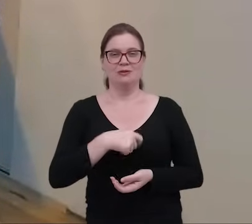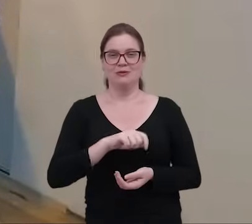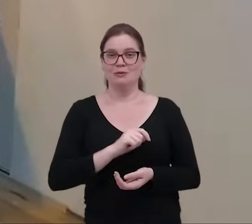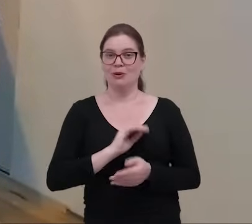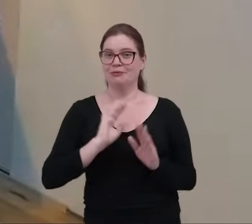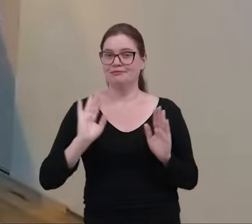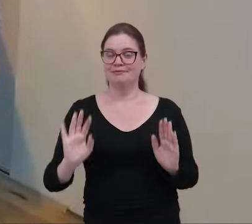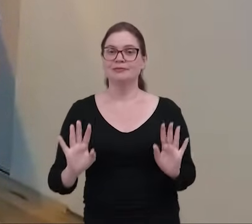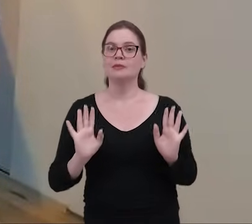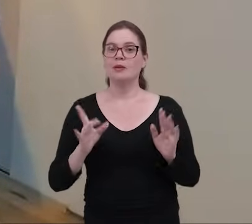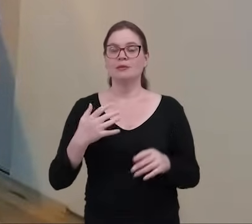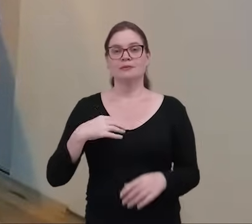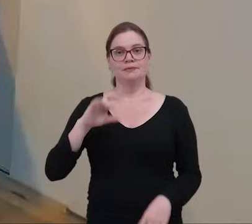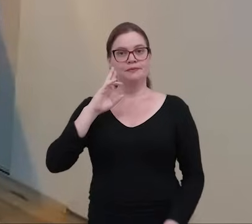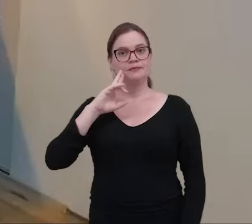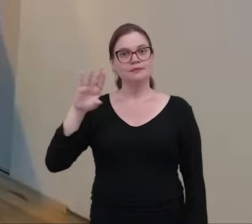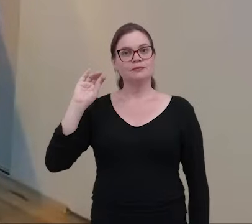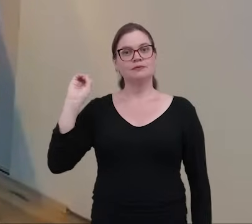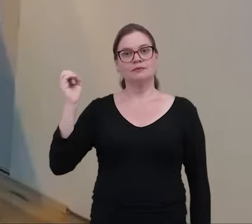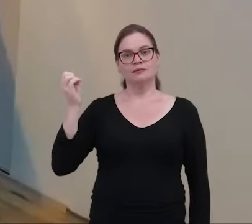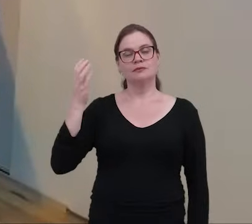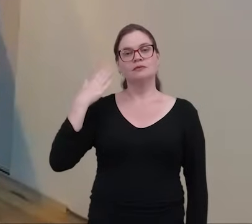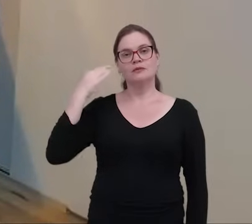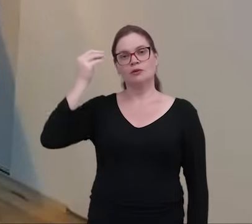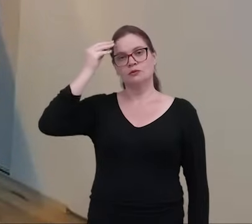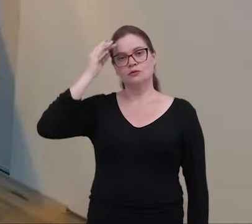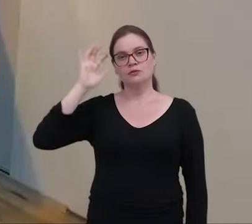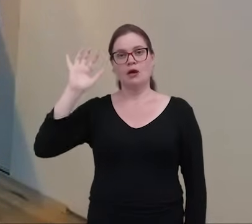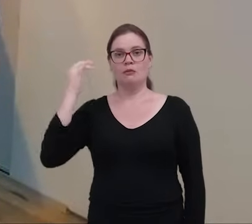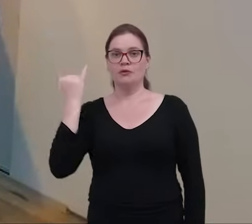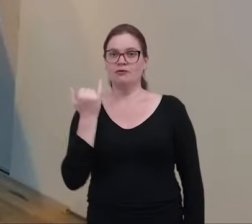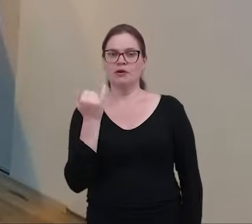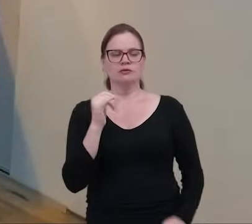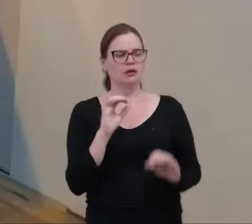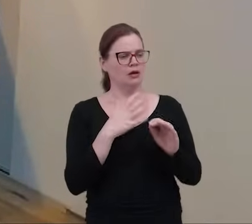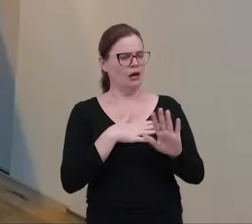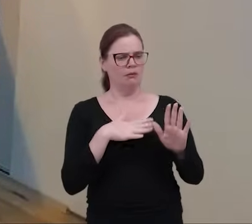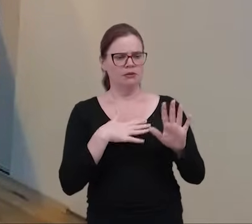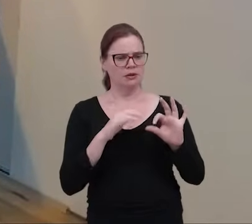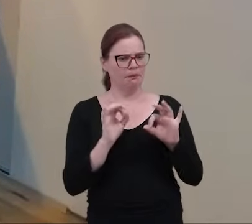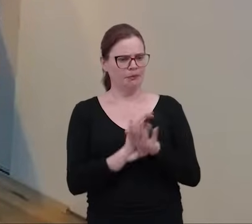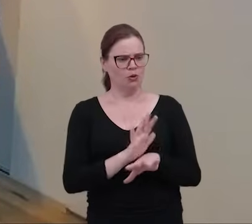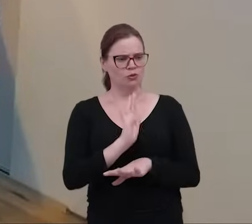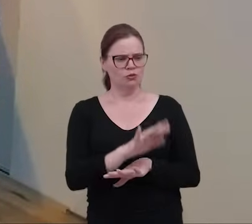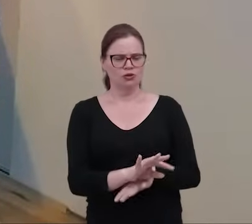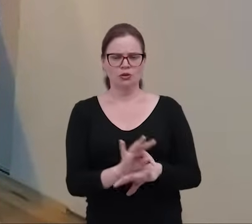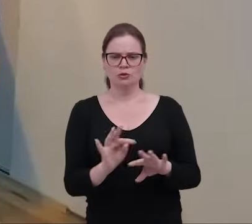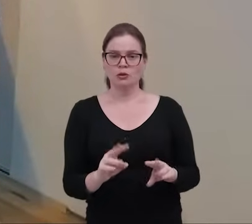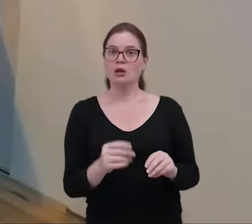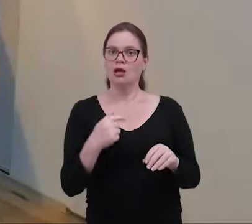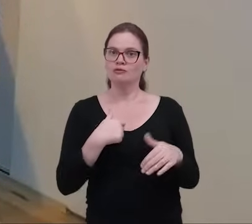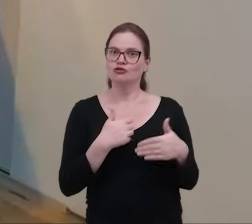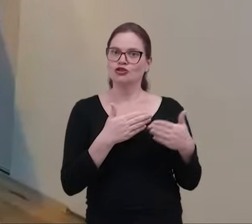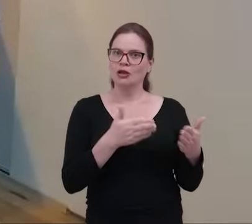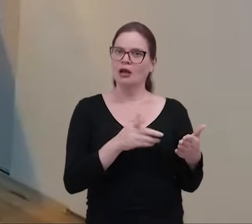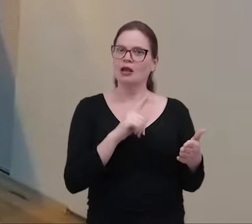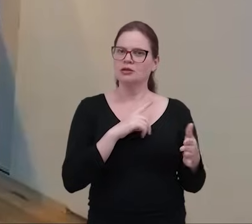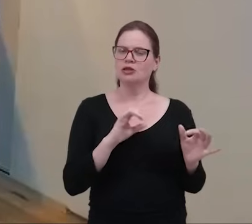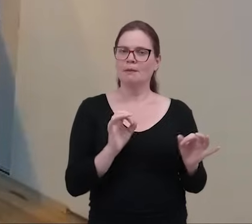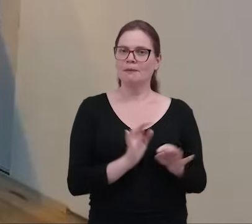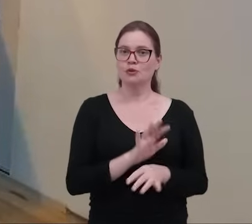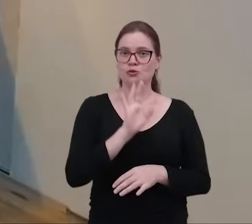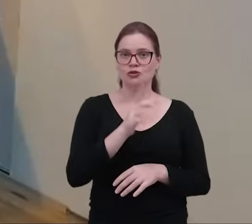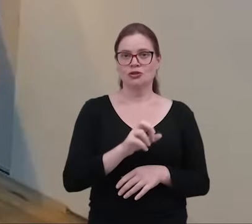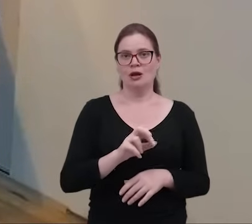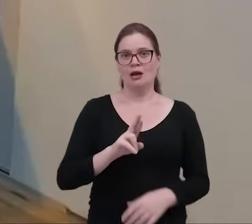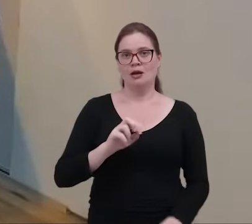Mas o Senhor me deu um sonho que tudo estava preparado. E quando eu cheguei ali, verdadeiramente tudo estava preparado. A